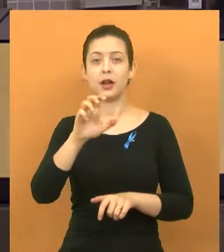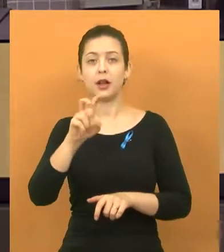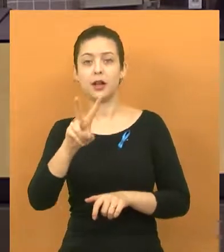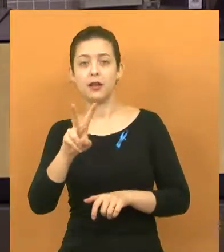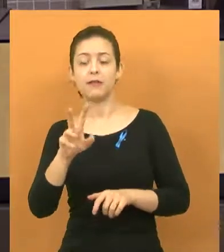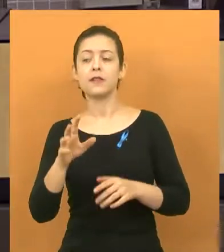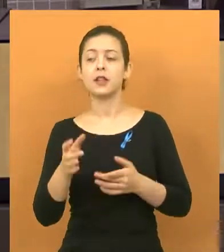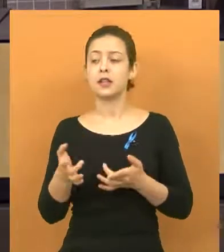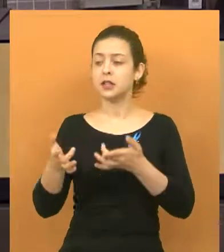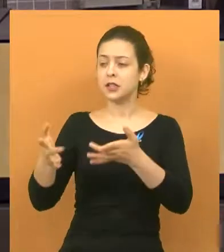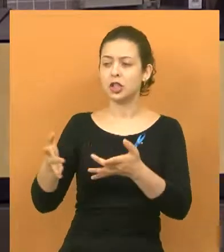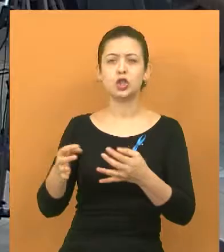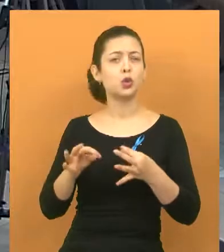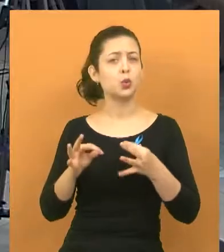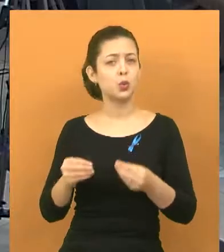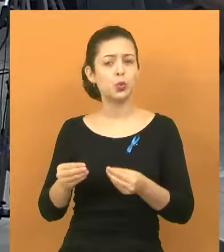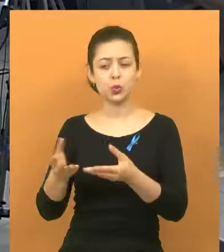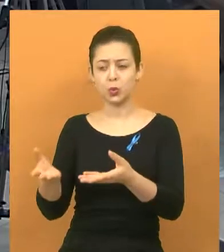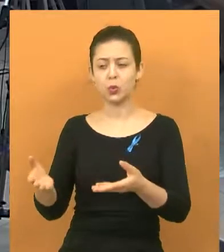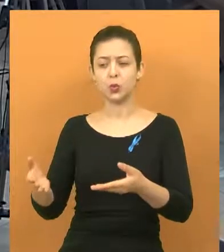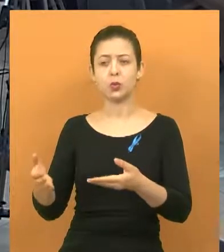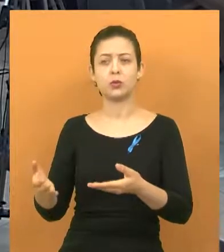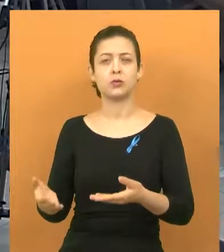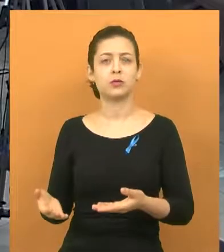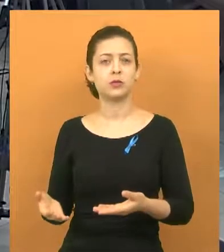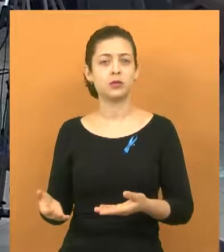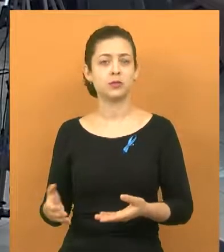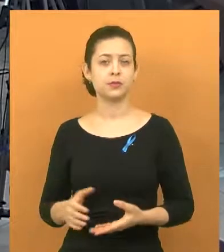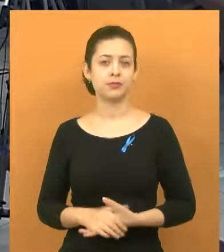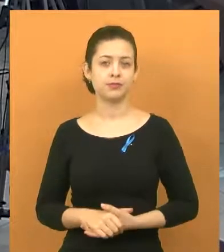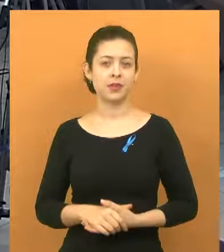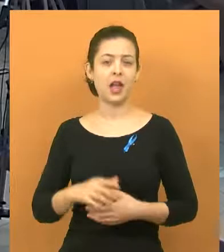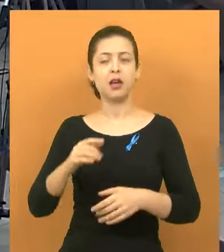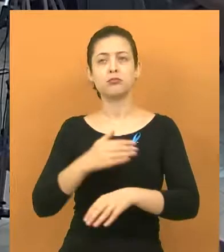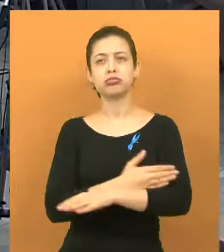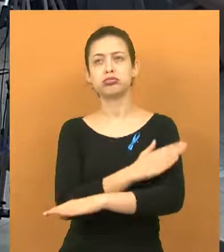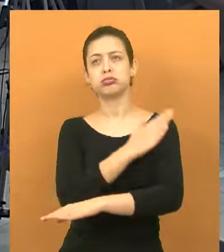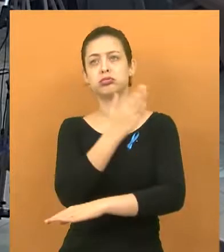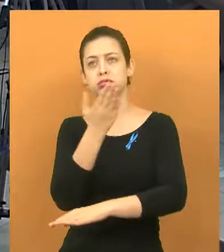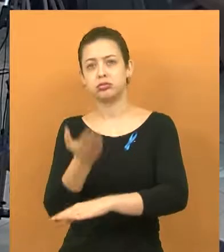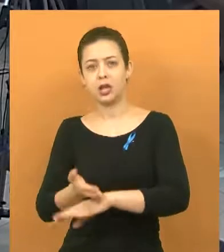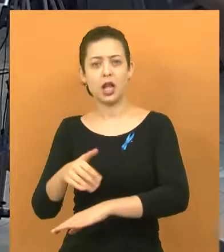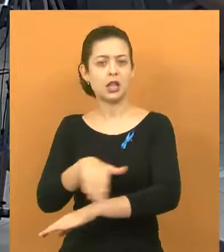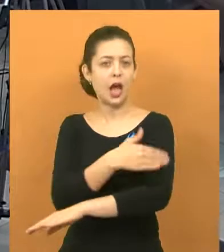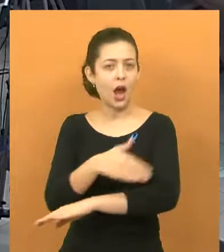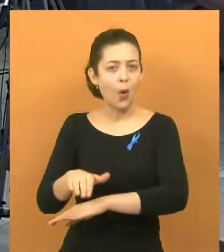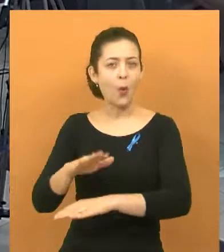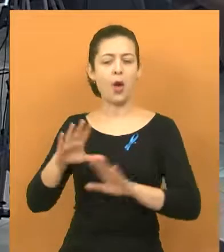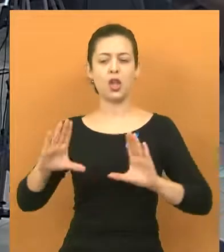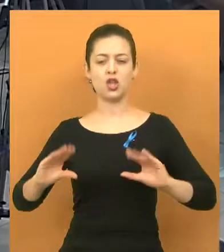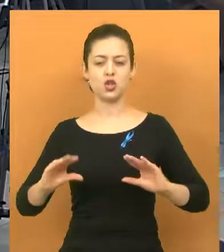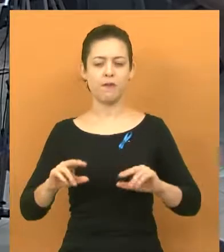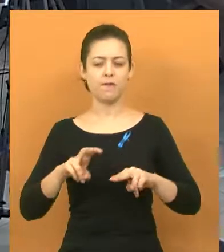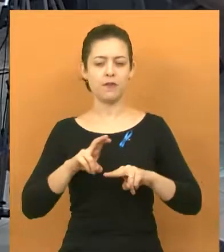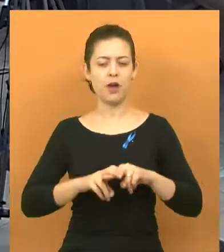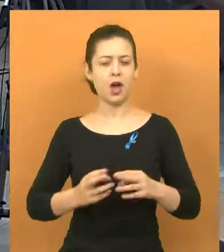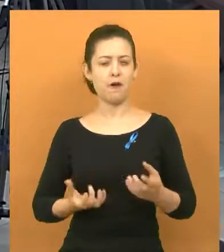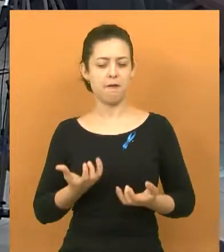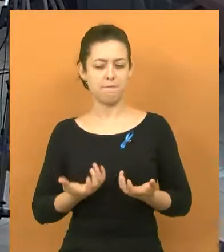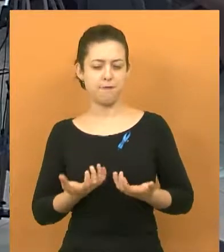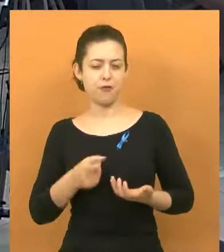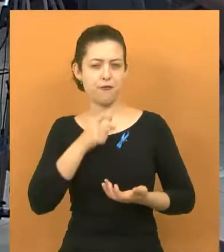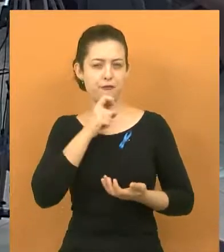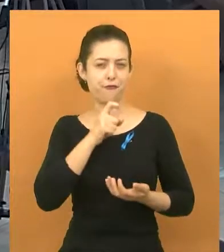e deposita todo o material no portão ali. Chega a ficar material até na rua, sofá, fogão,